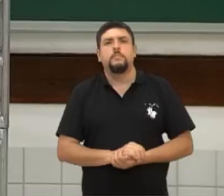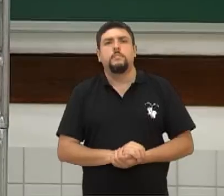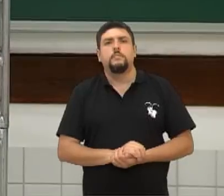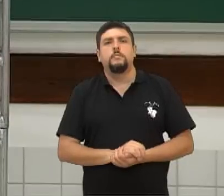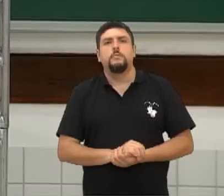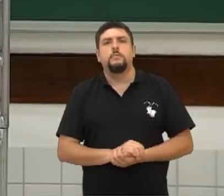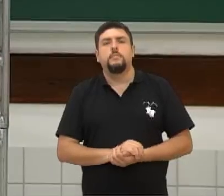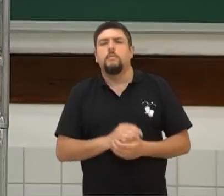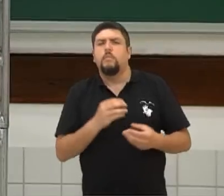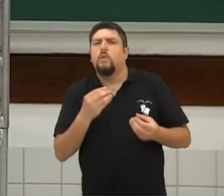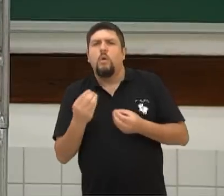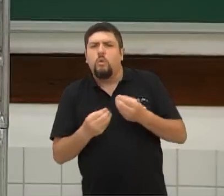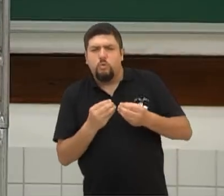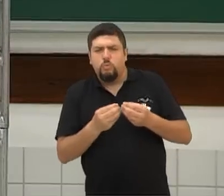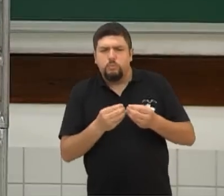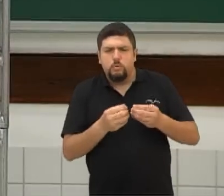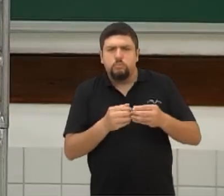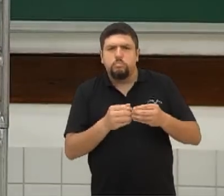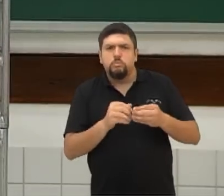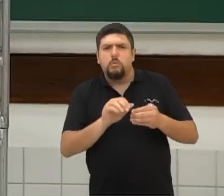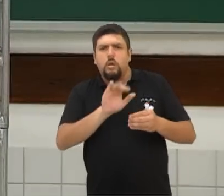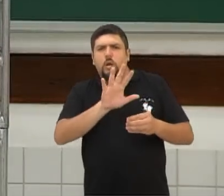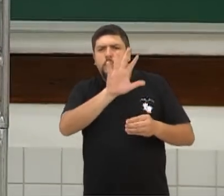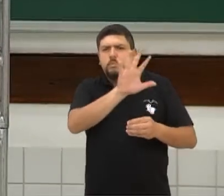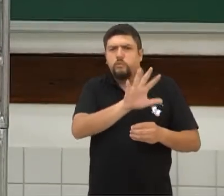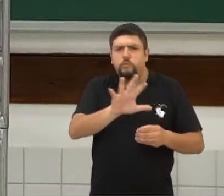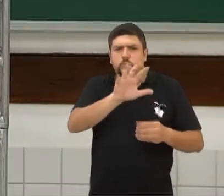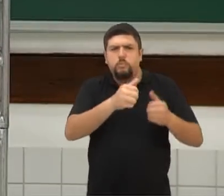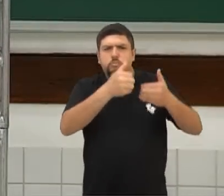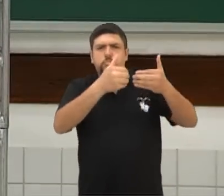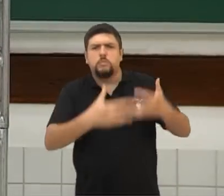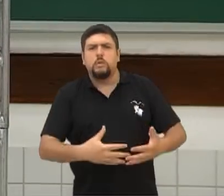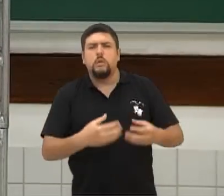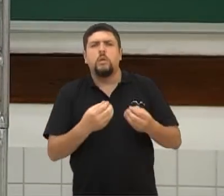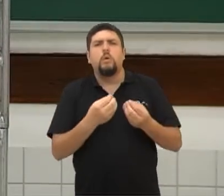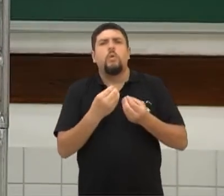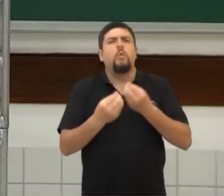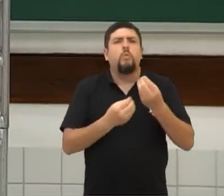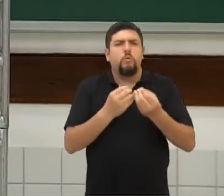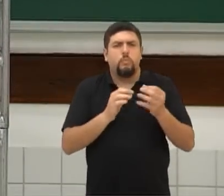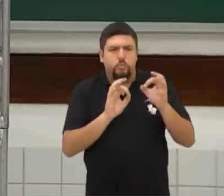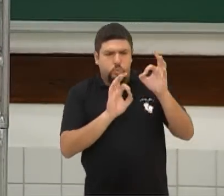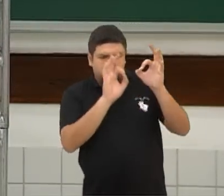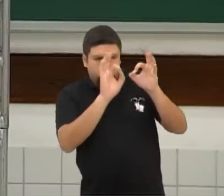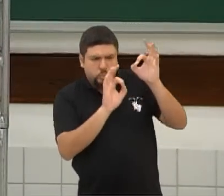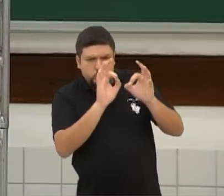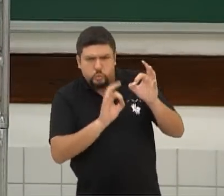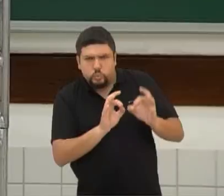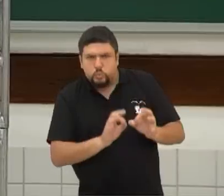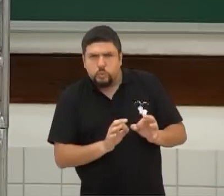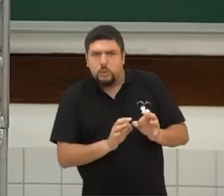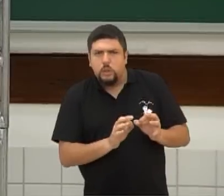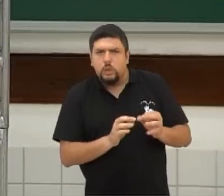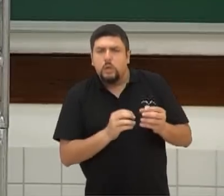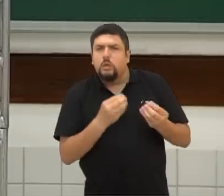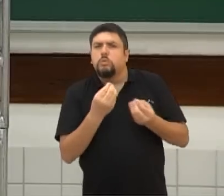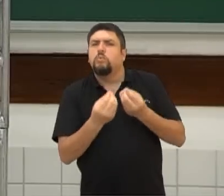linguagem, pessoal, como acontece essa programação, como que ela é constituída em relação ao gênero